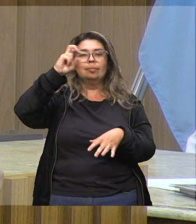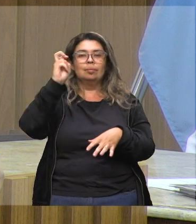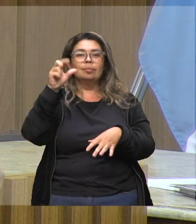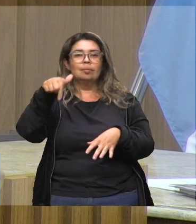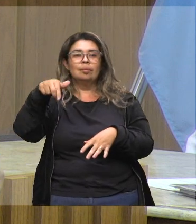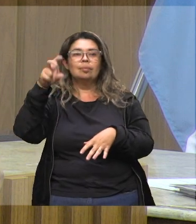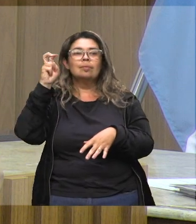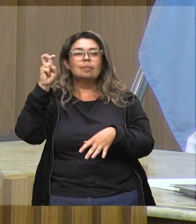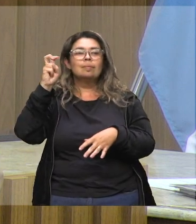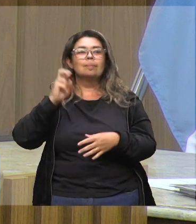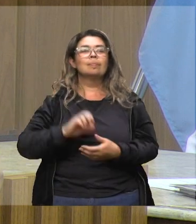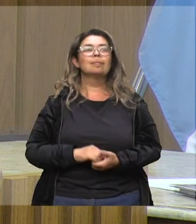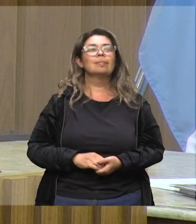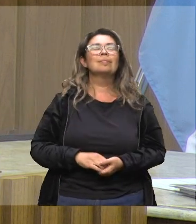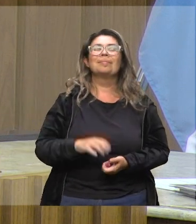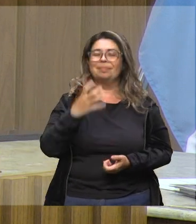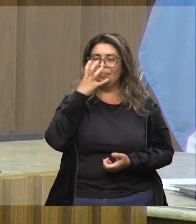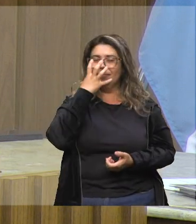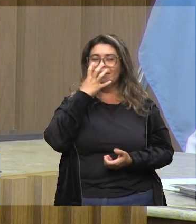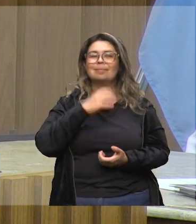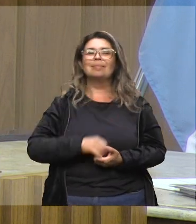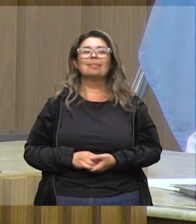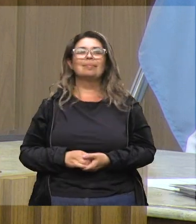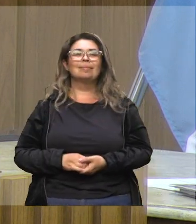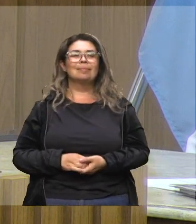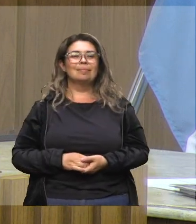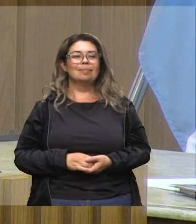95.5, né, Alexandre?